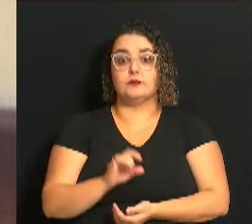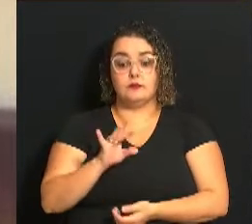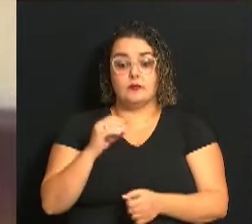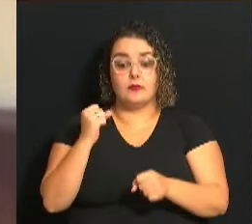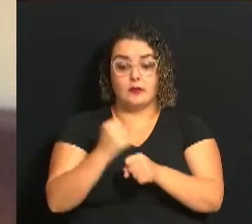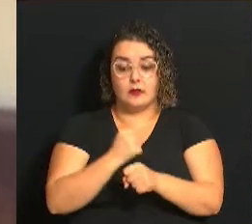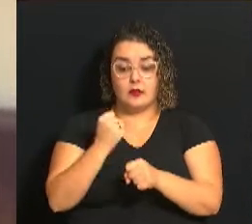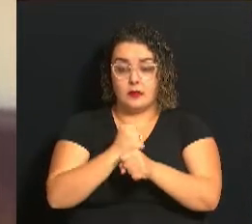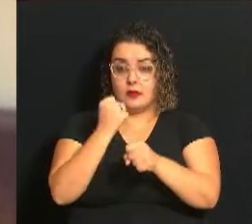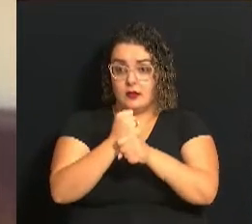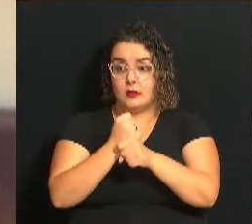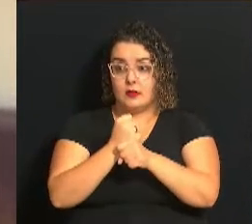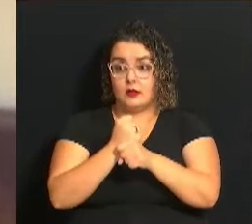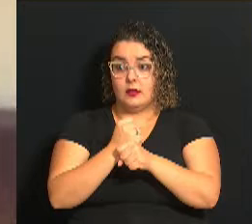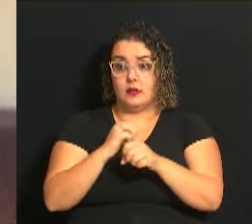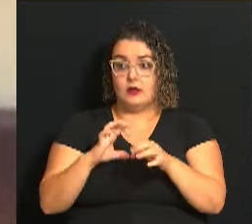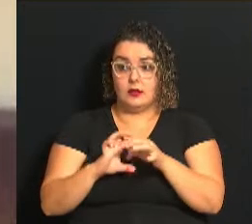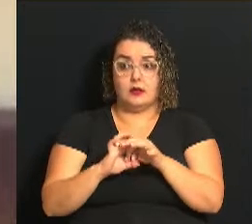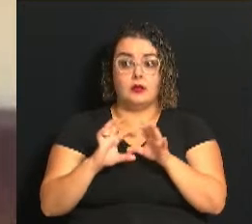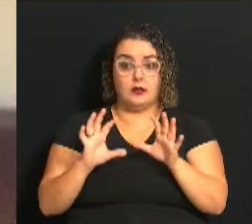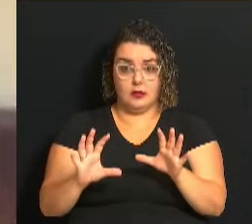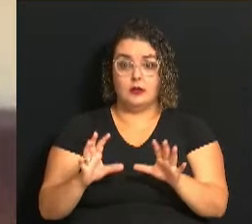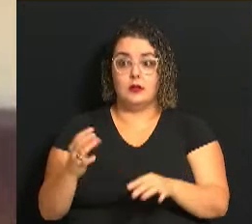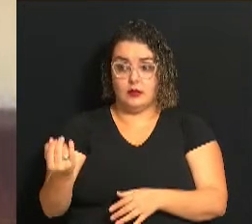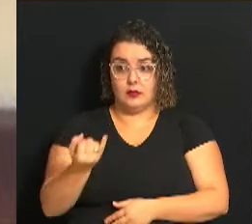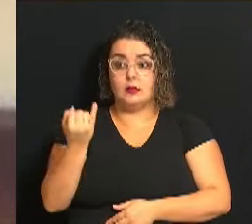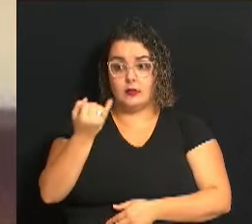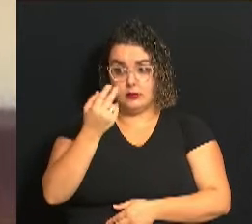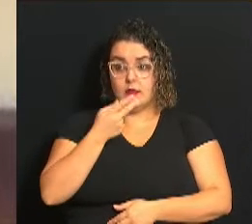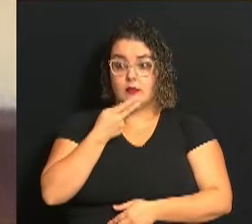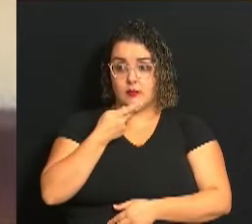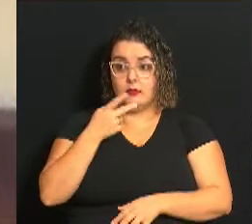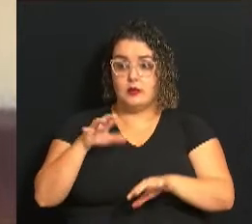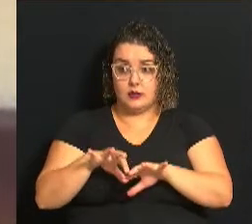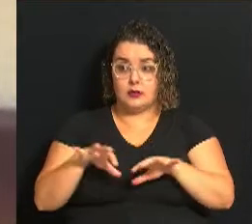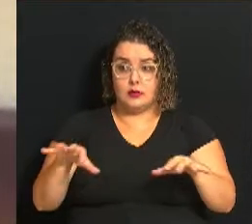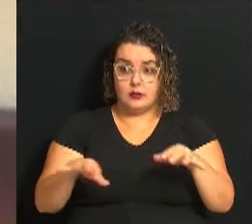nos locais assim permitidos. Então, isso é bem importante também a gente fazer essa separação.